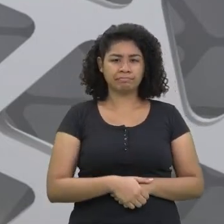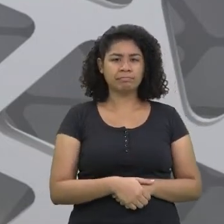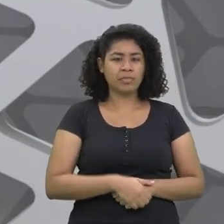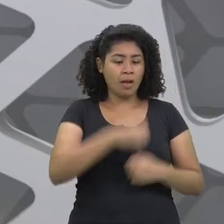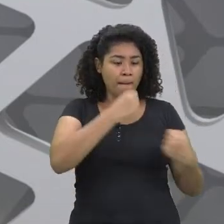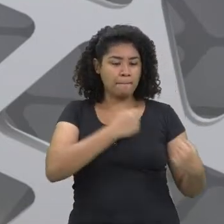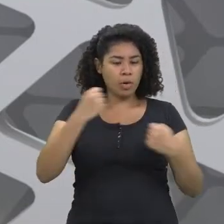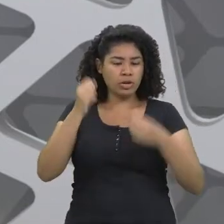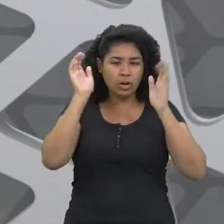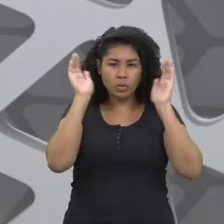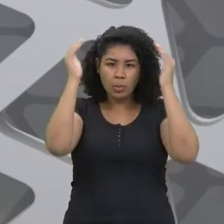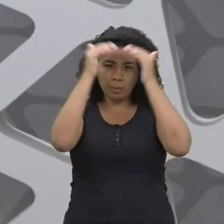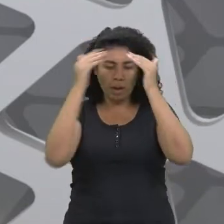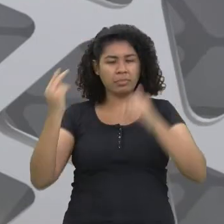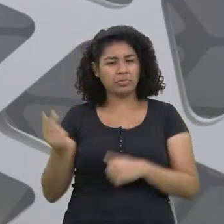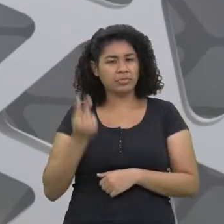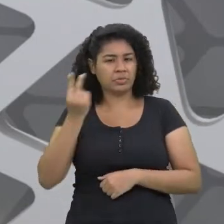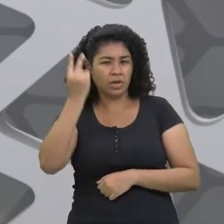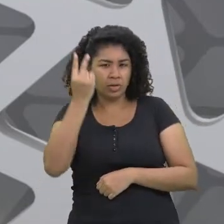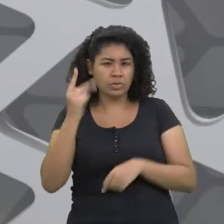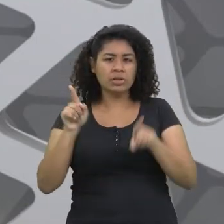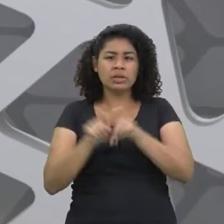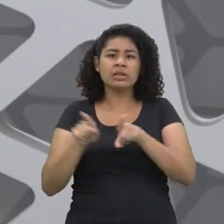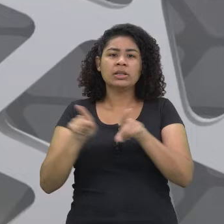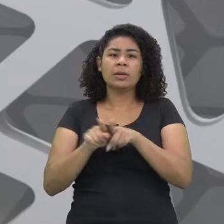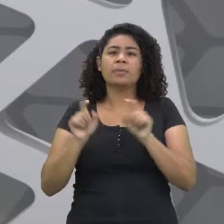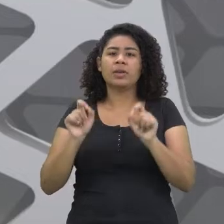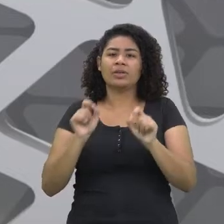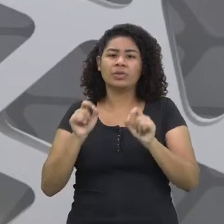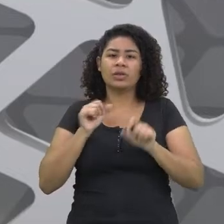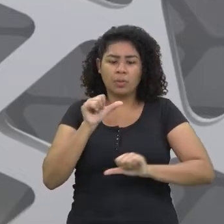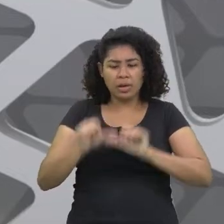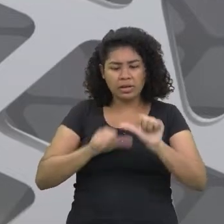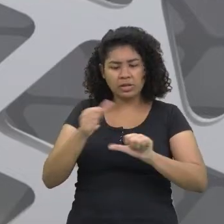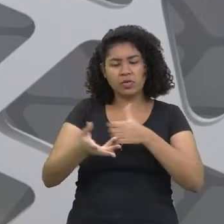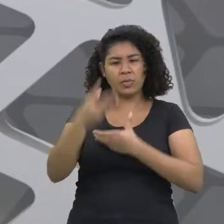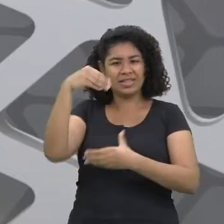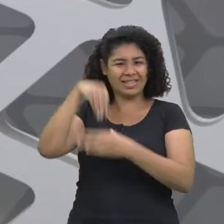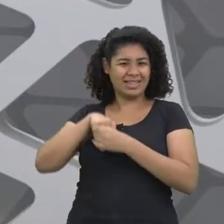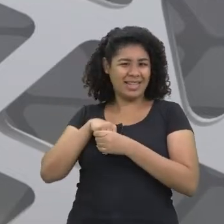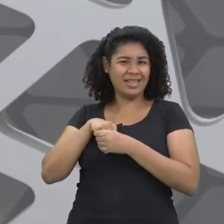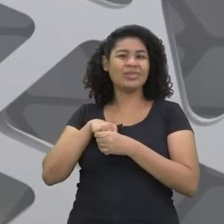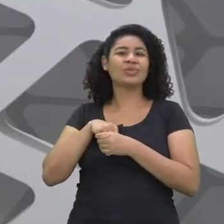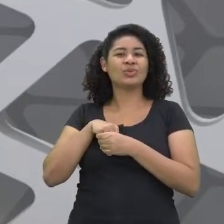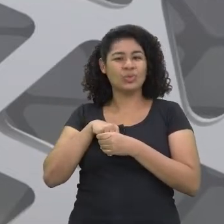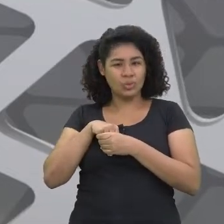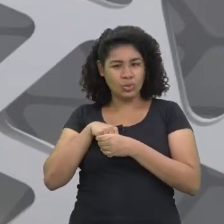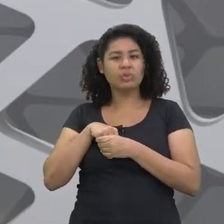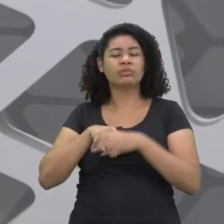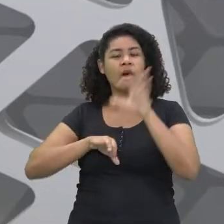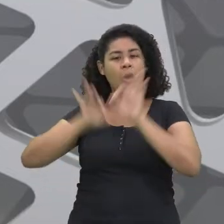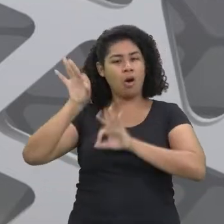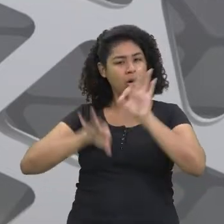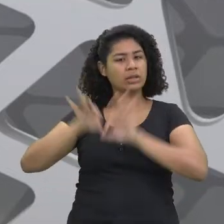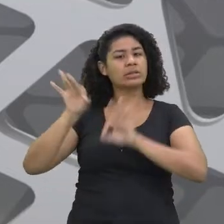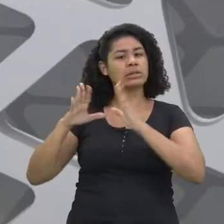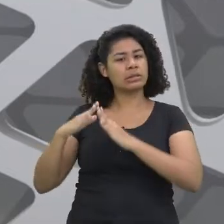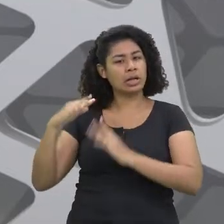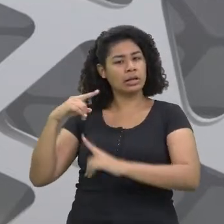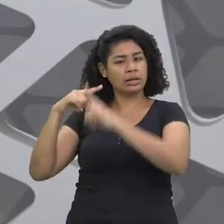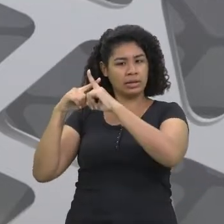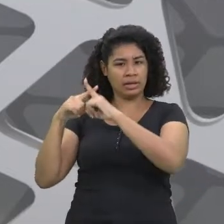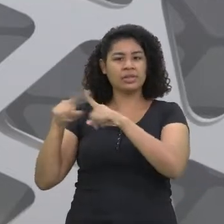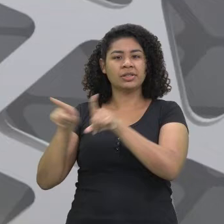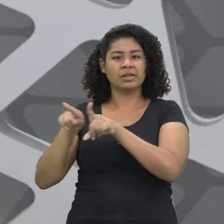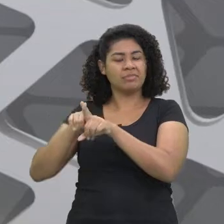poder papal e promover também uma reforma interna dentro da estrutura da igreja e também da sua própria